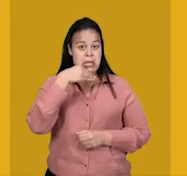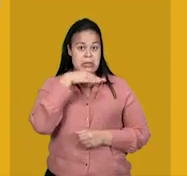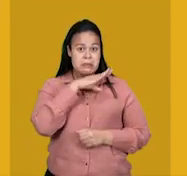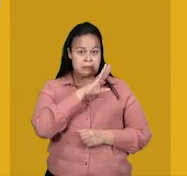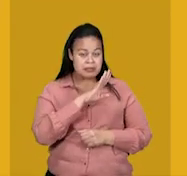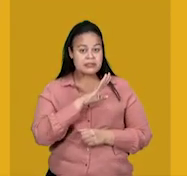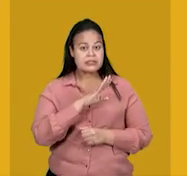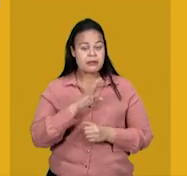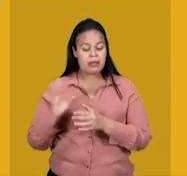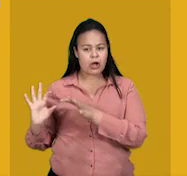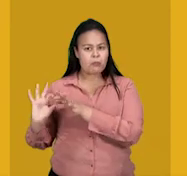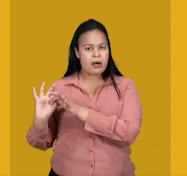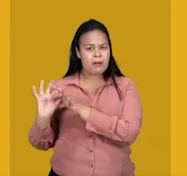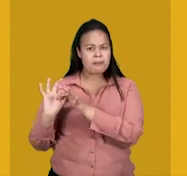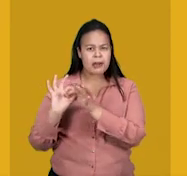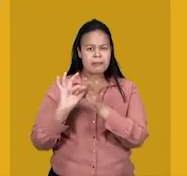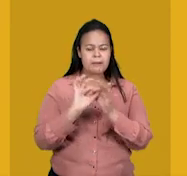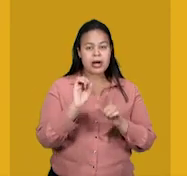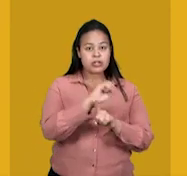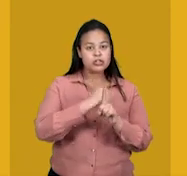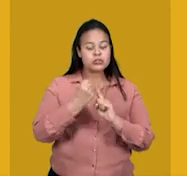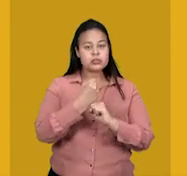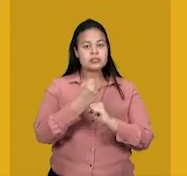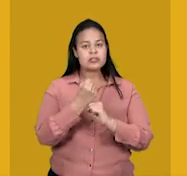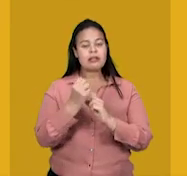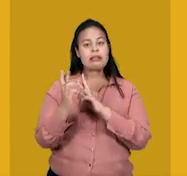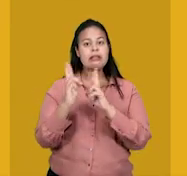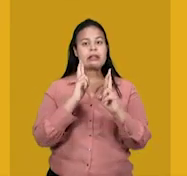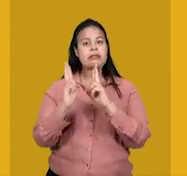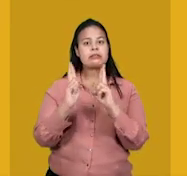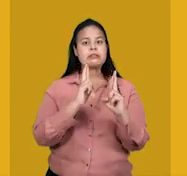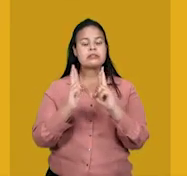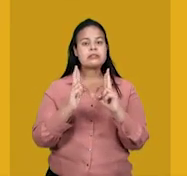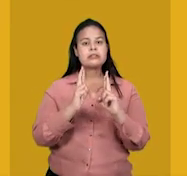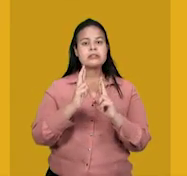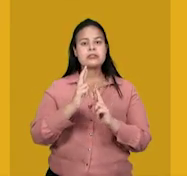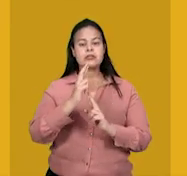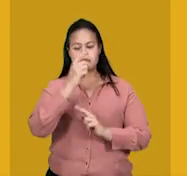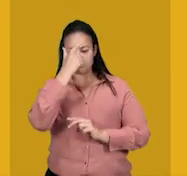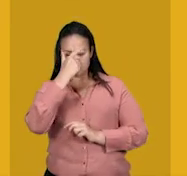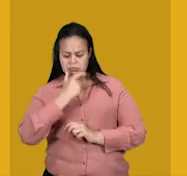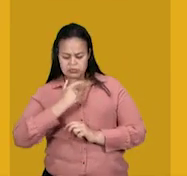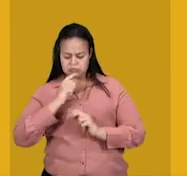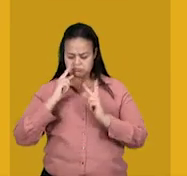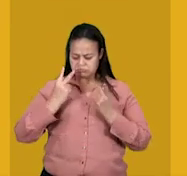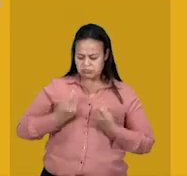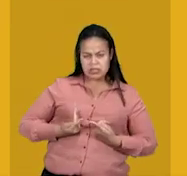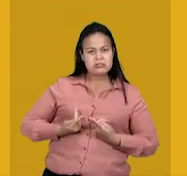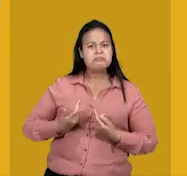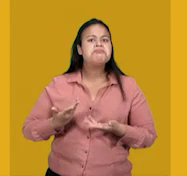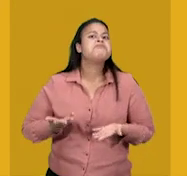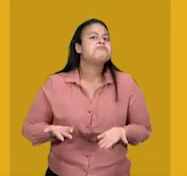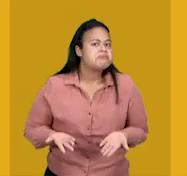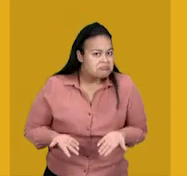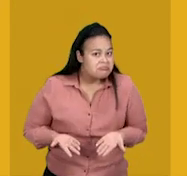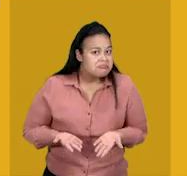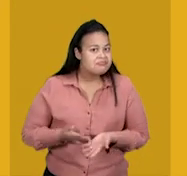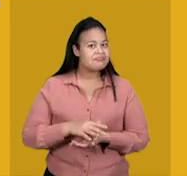novos vínculos sociais e a relação do homem consigo mesmo. Então, nós